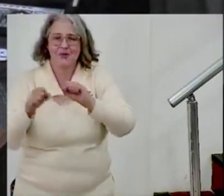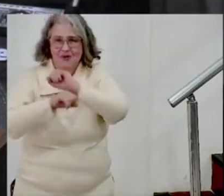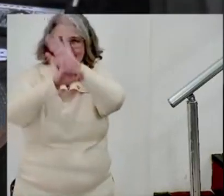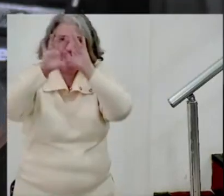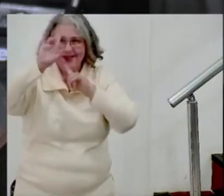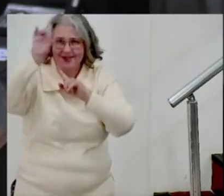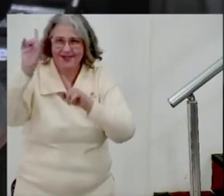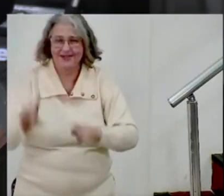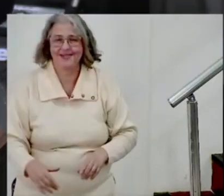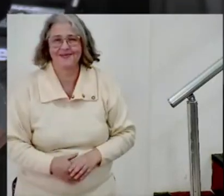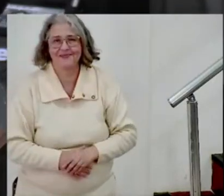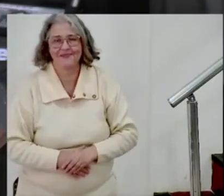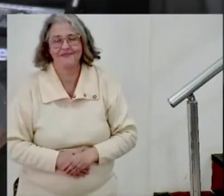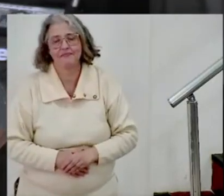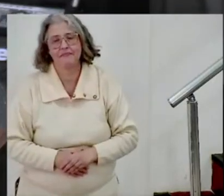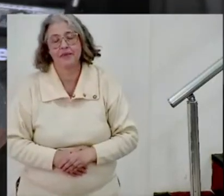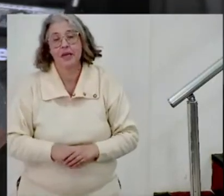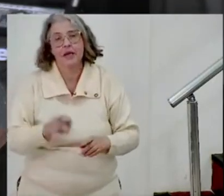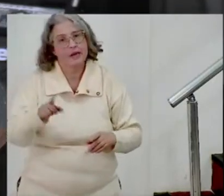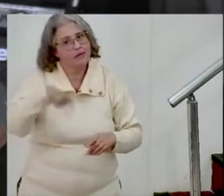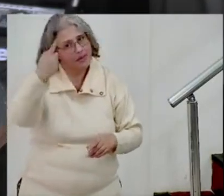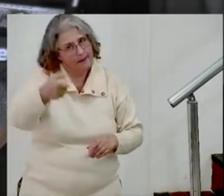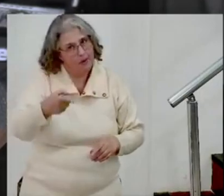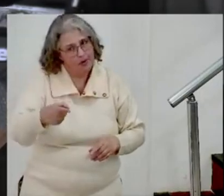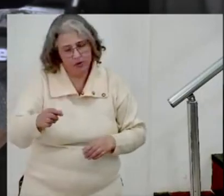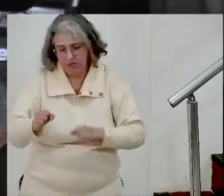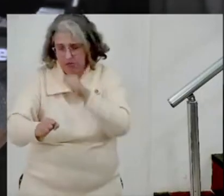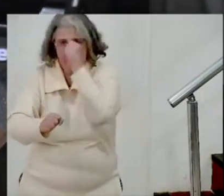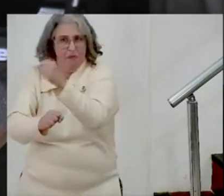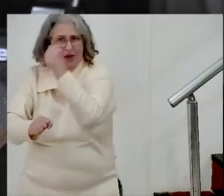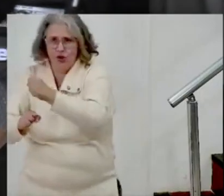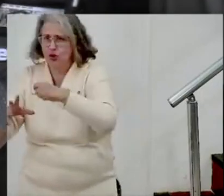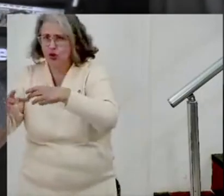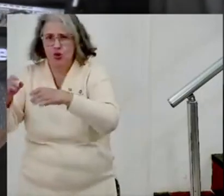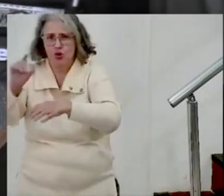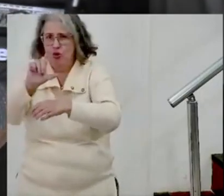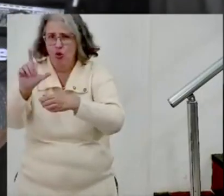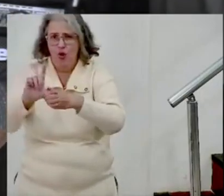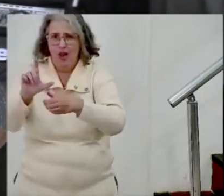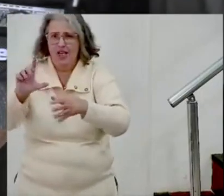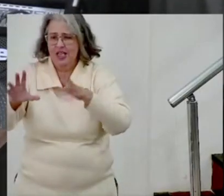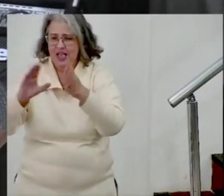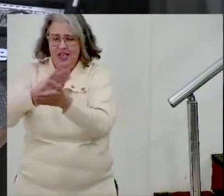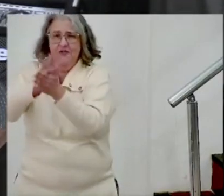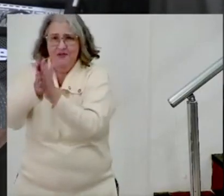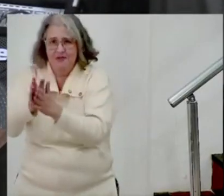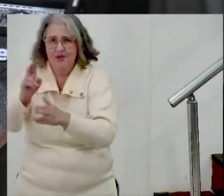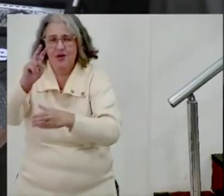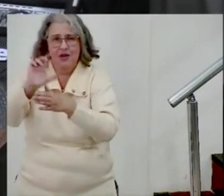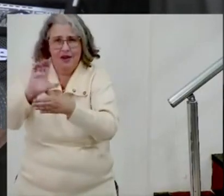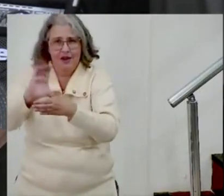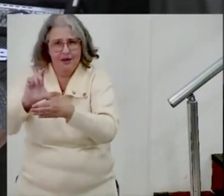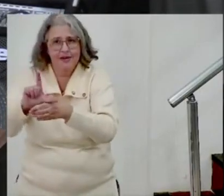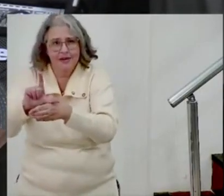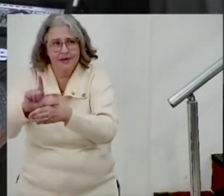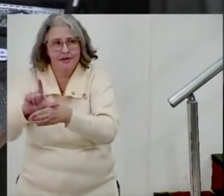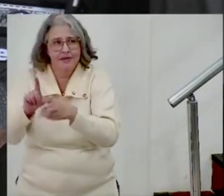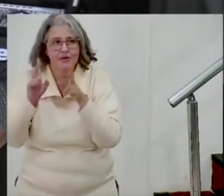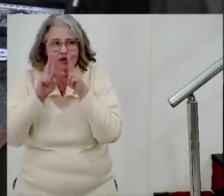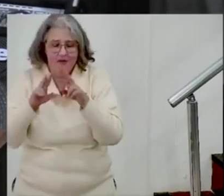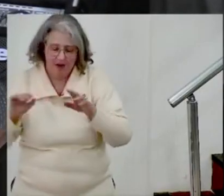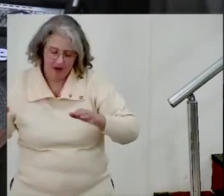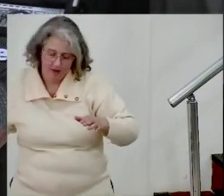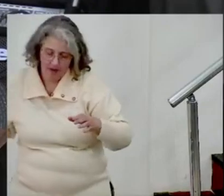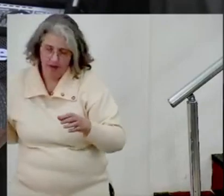realizou toda a matança em Laquis, ele desfilou vitorioso com o seu carro de guerra, com a sua carruagem, como você pode ver aí.